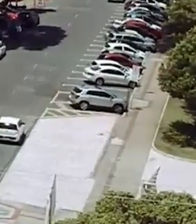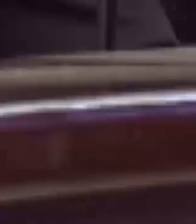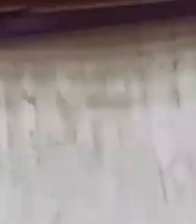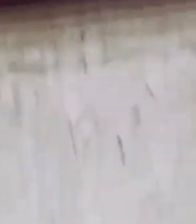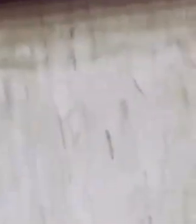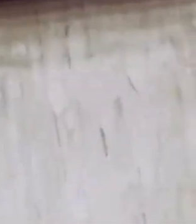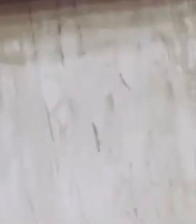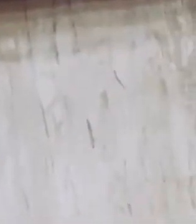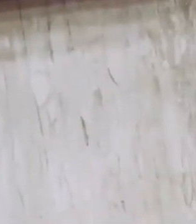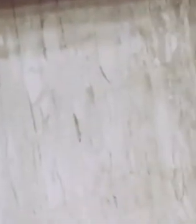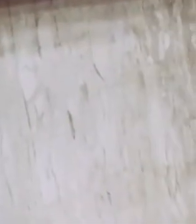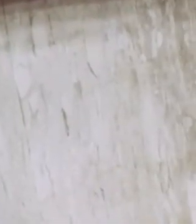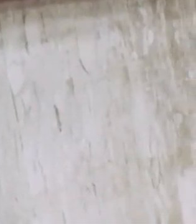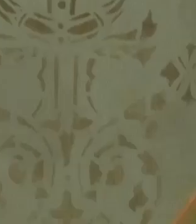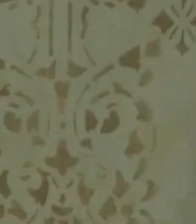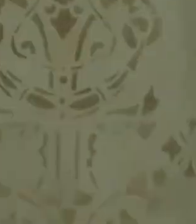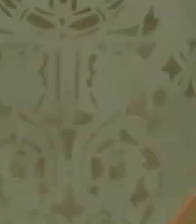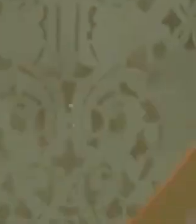Música